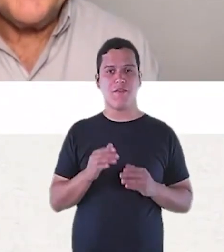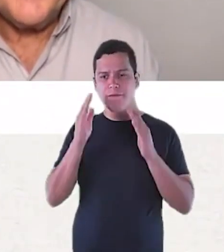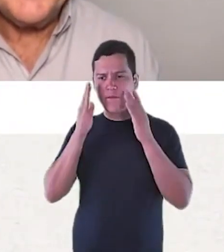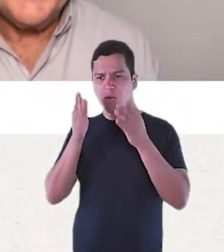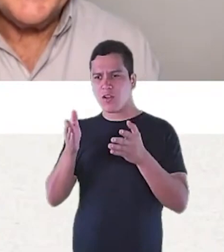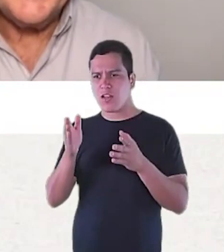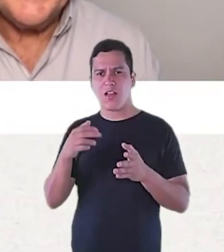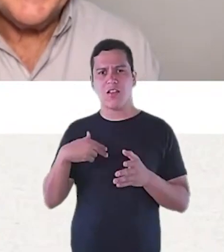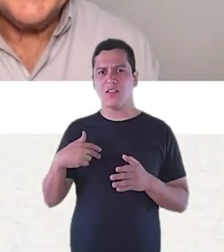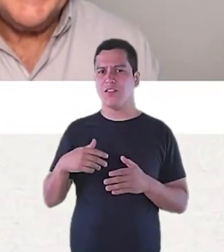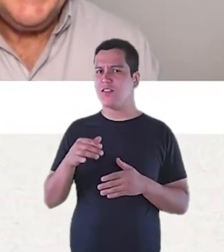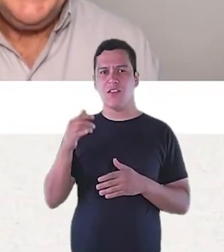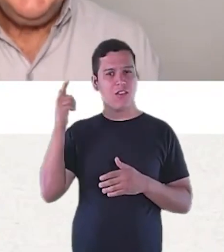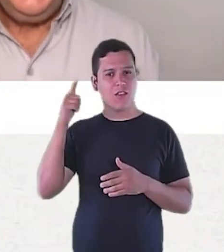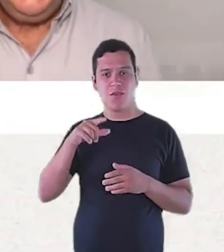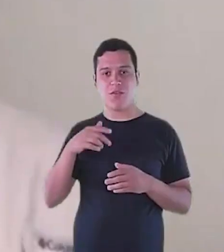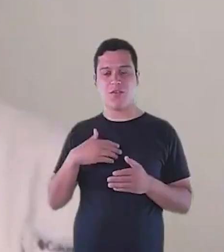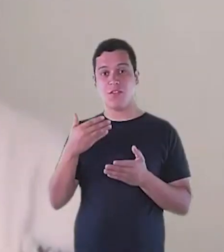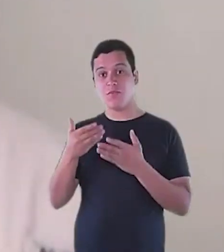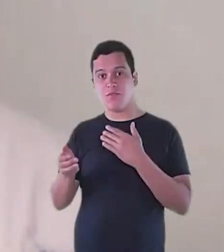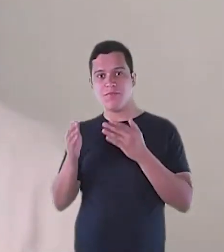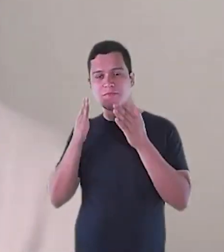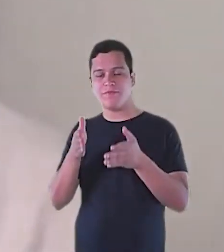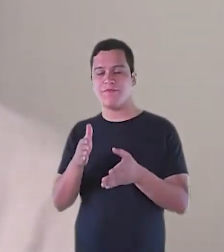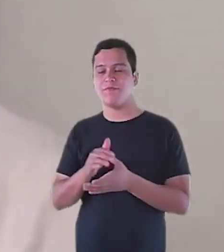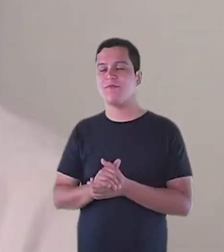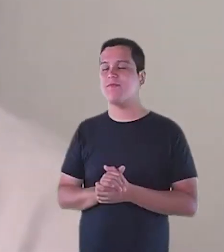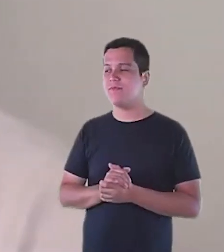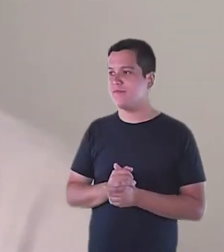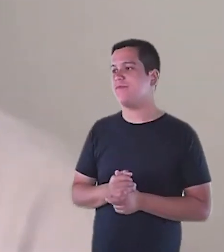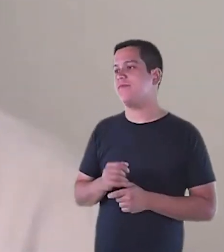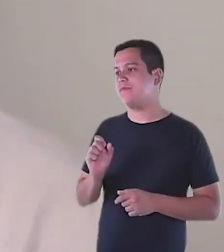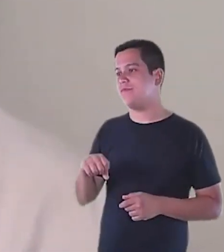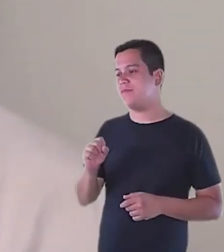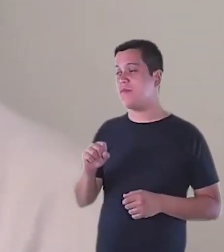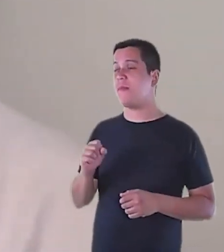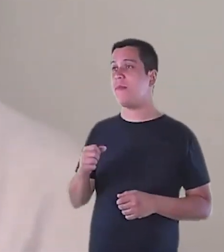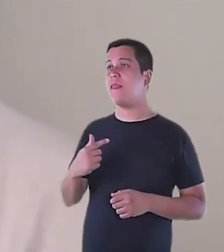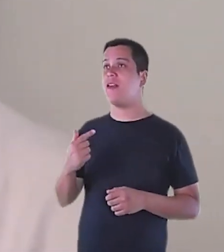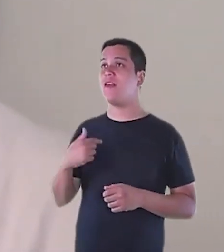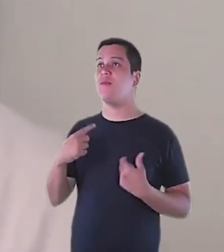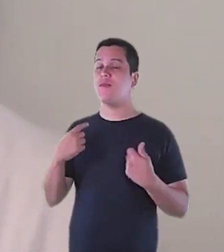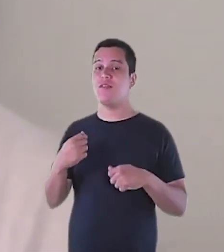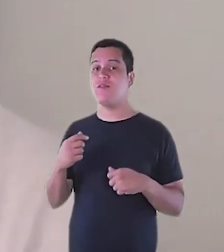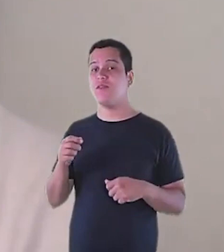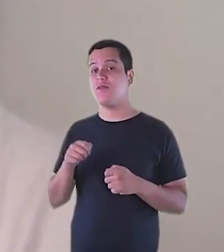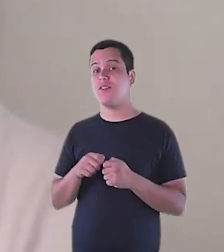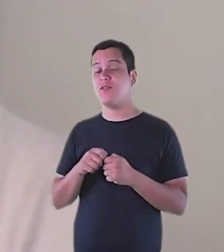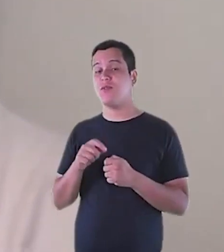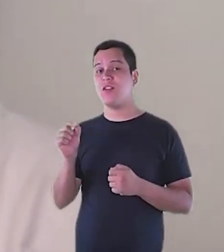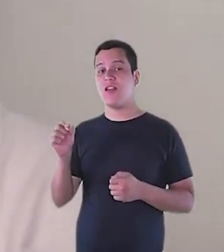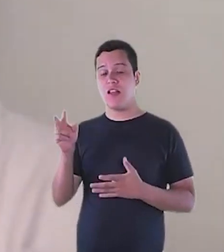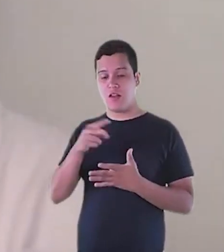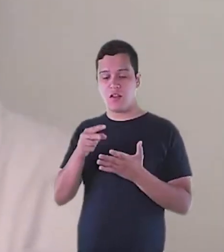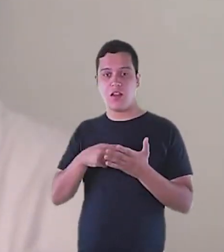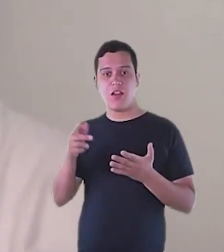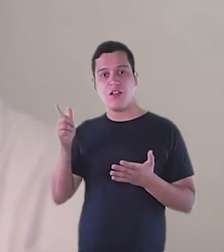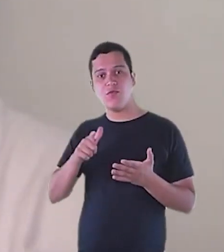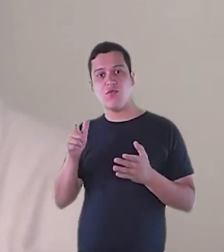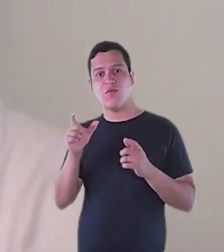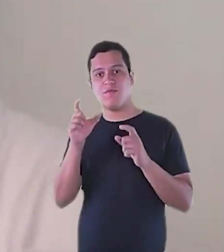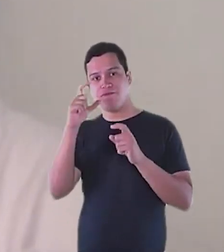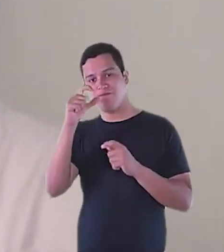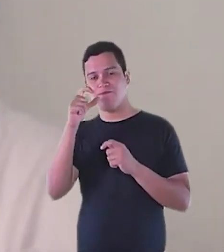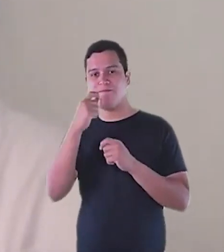ou coisa que o valha. Sim, é sempre uma releitura, né, Afonso? Por exemplo, esse trecho que você leu